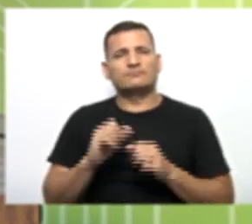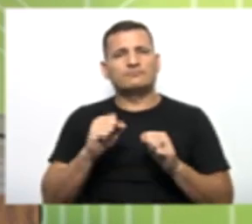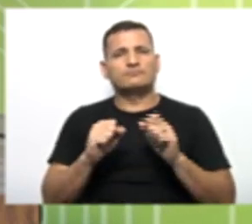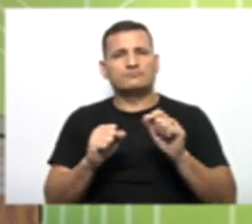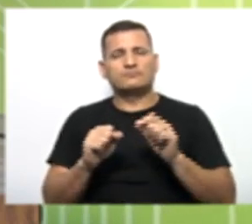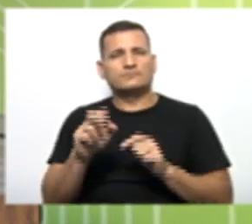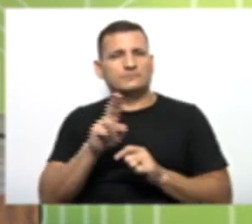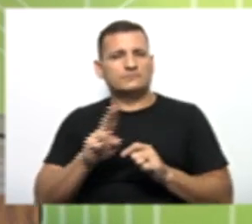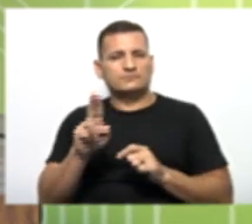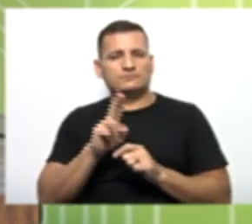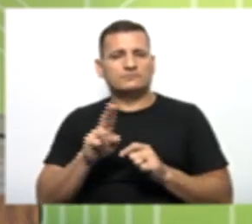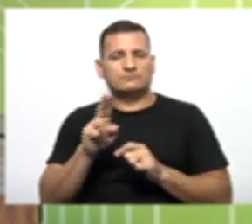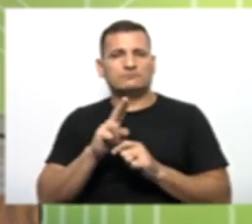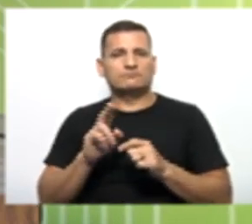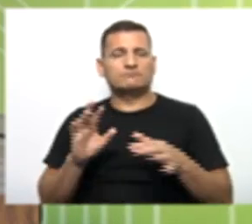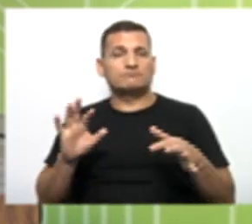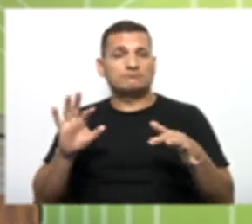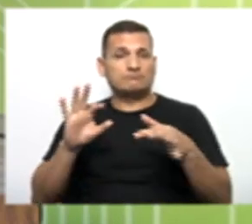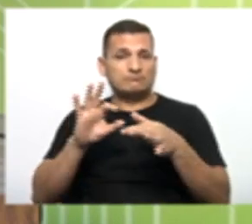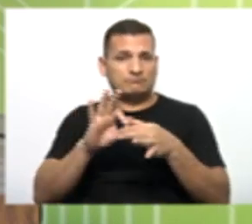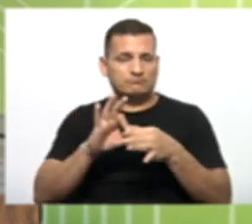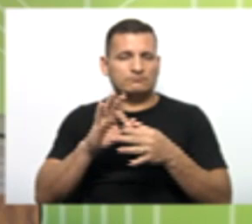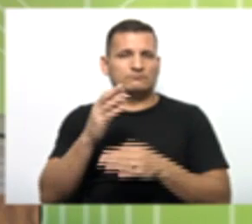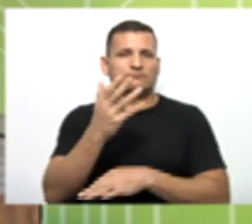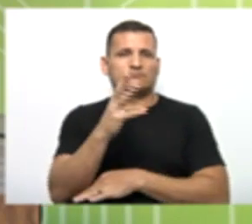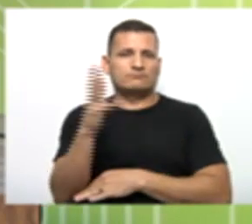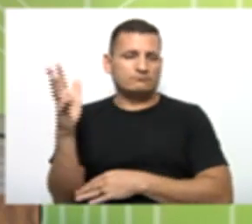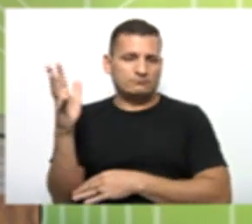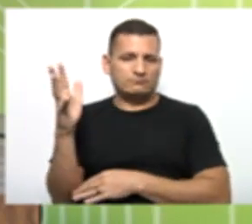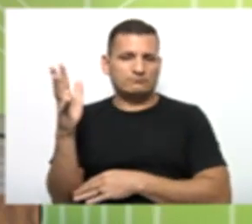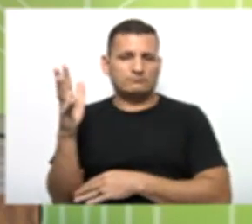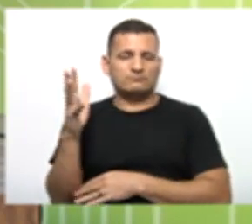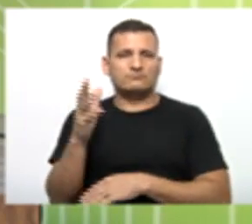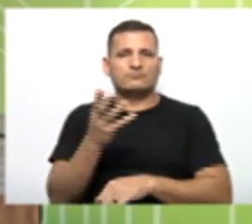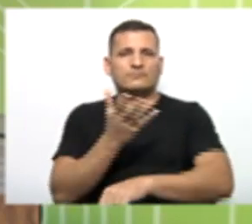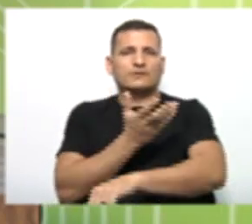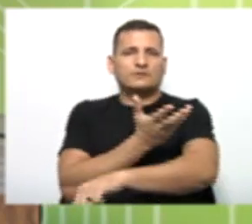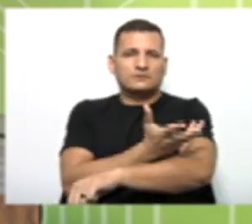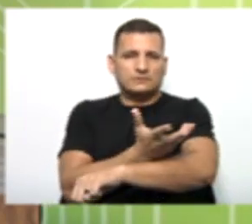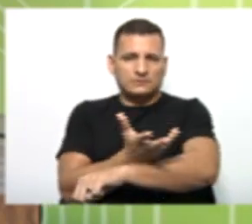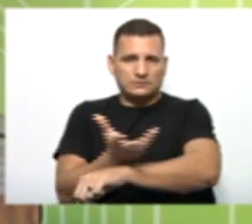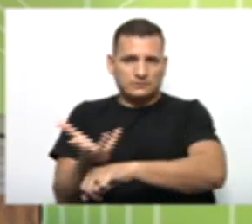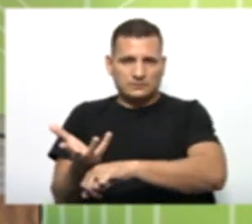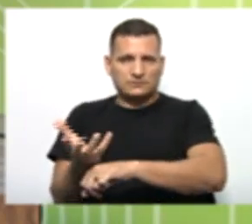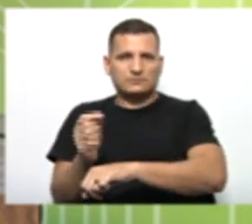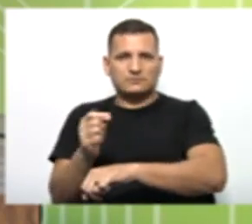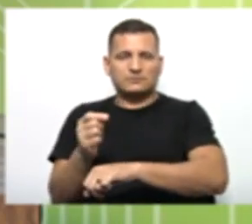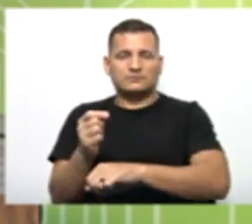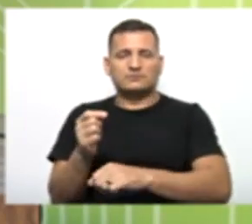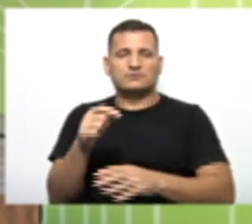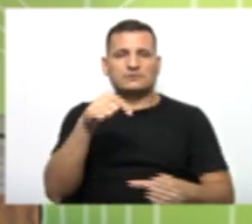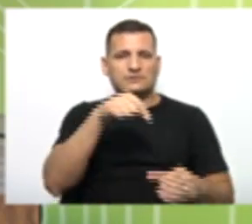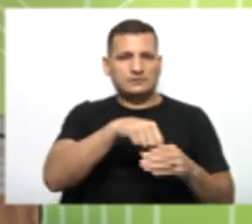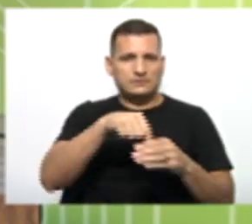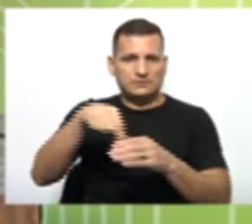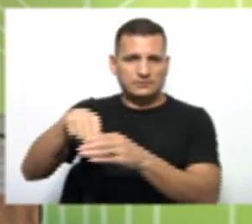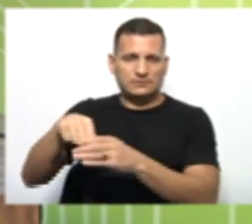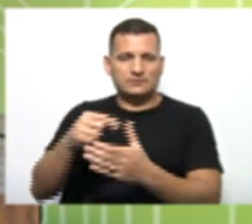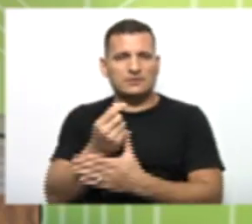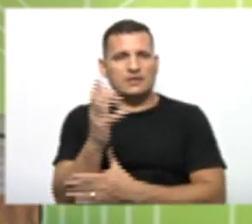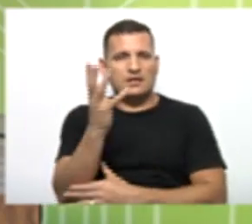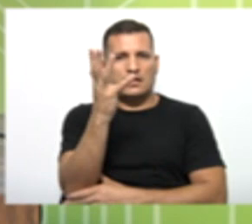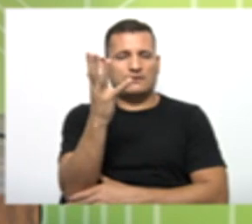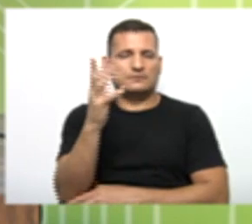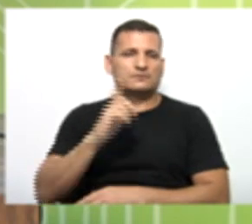de integração com floresta. Junto com o pasto, você planta algumas linhas de árvores que promovem a proteção do